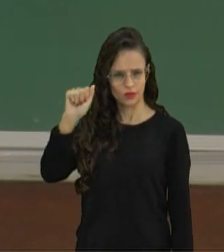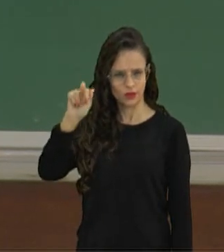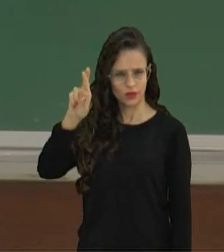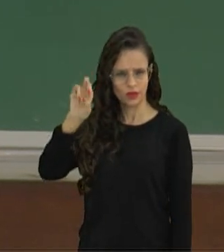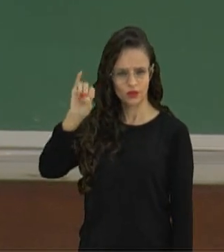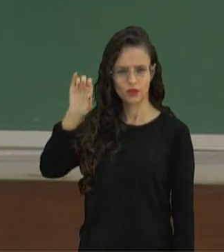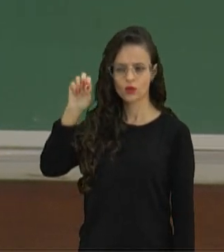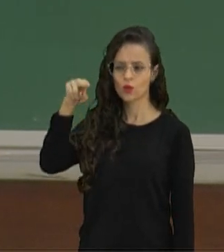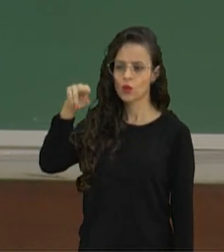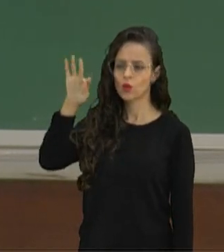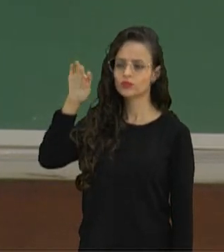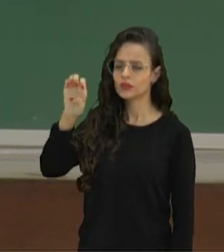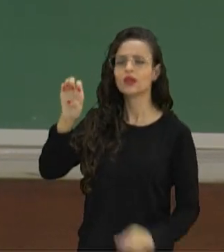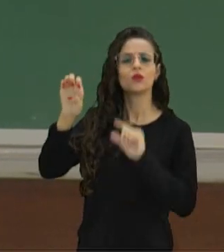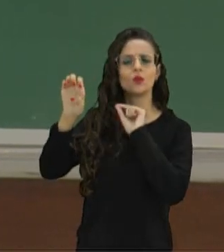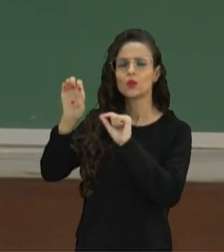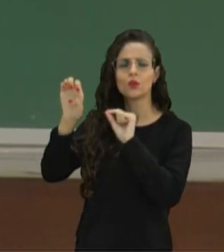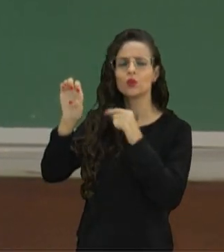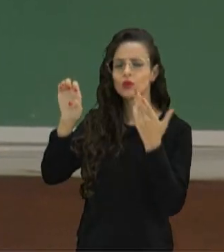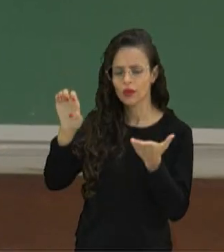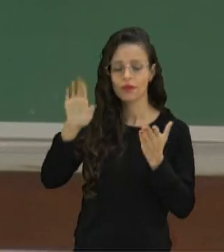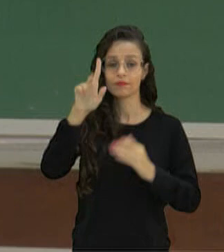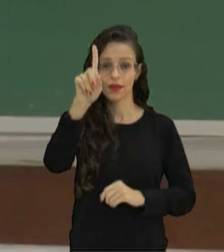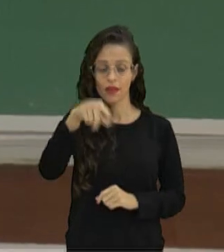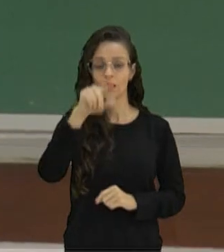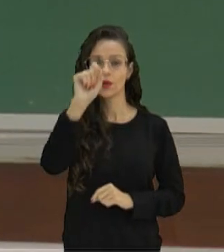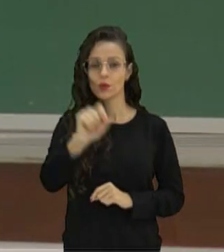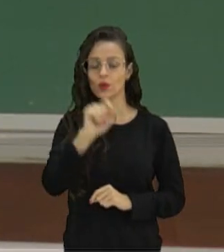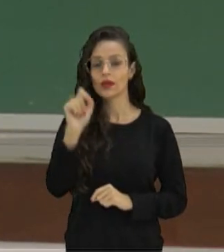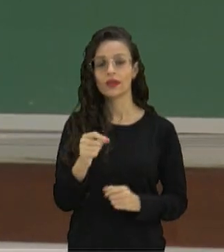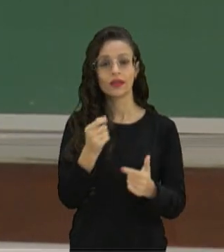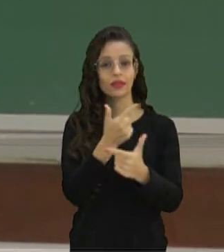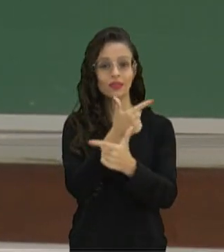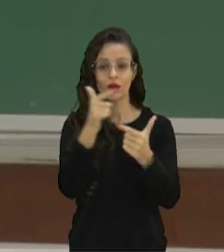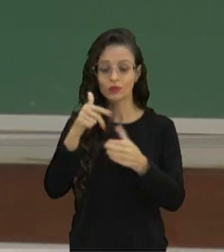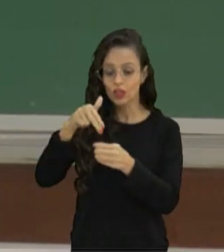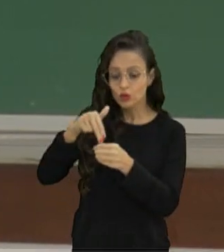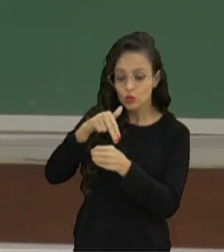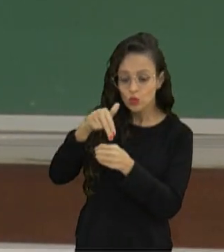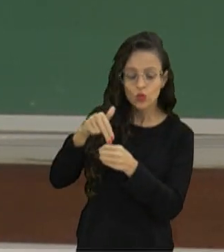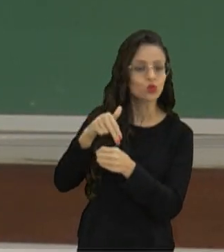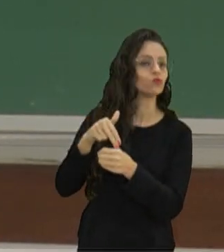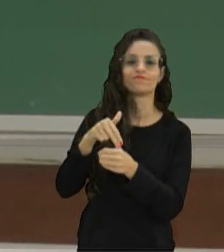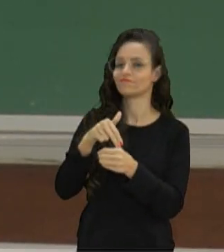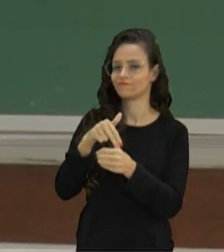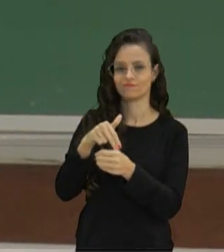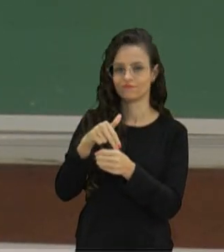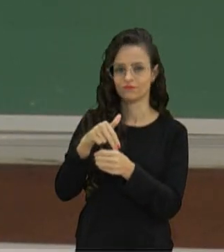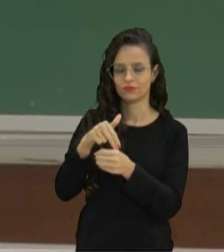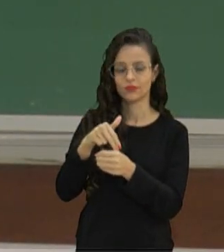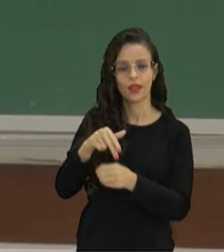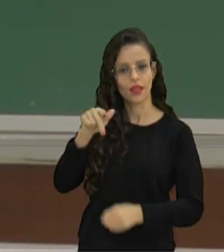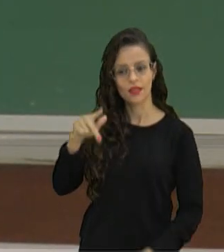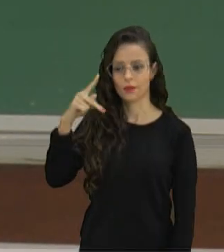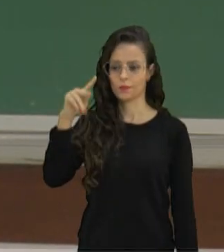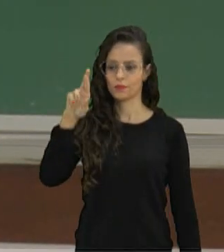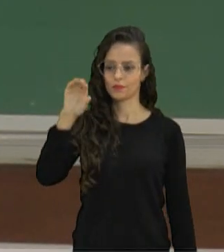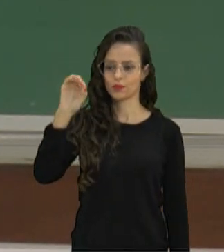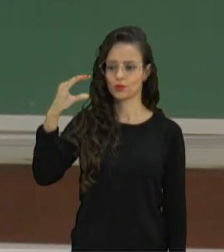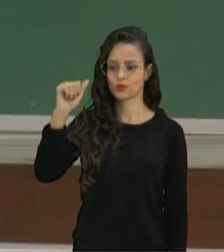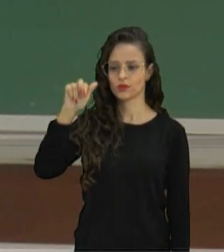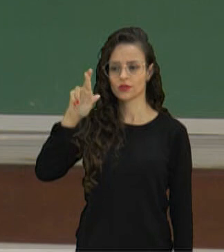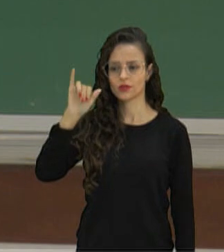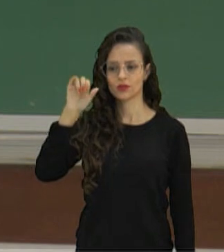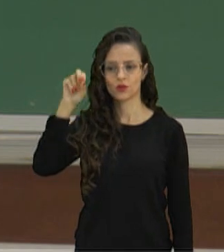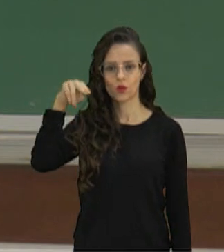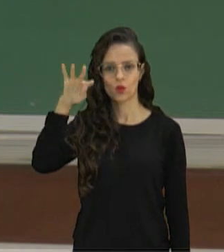aqui. Seres procariontes são aqueles que não têm núcleo. Seres procariontes são aqueles